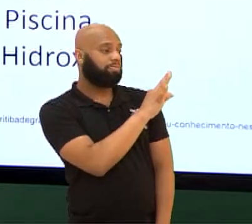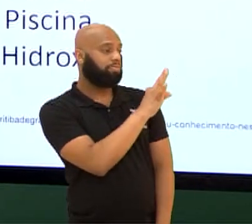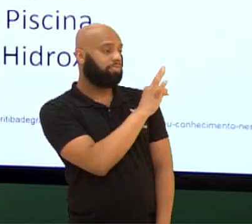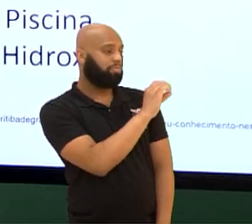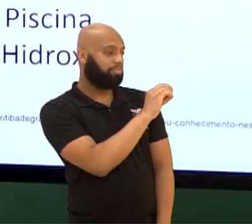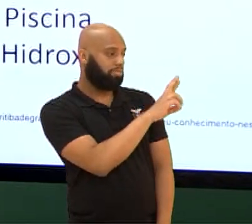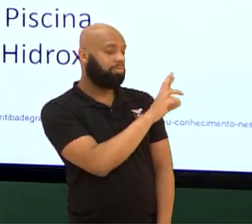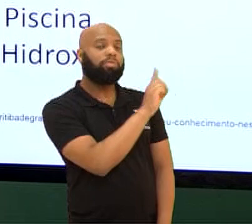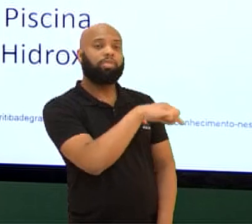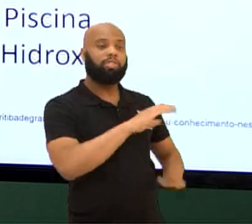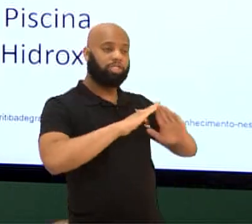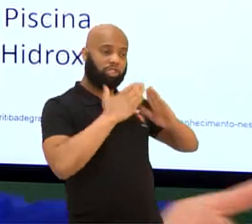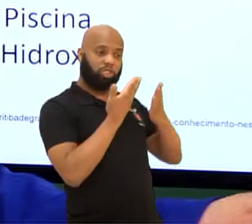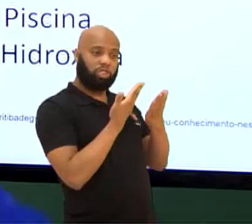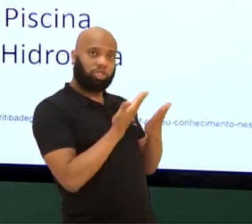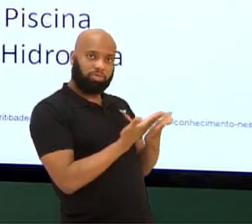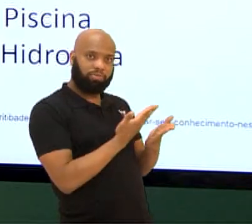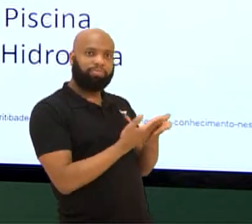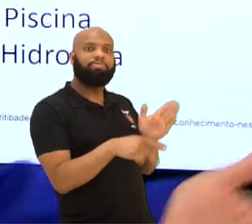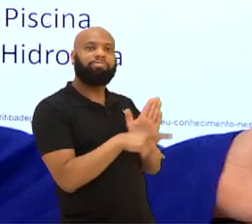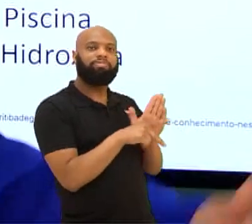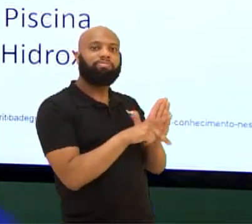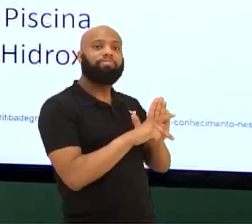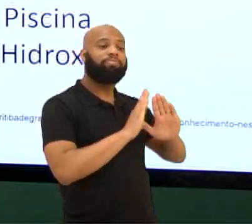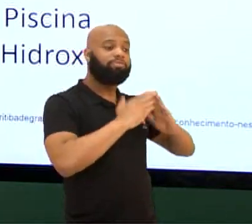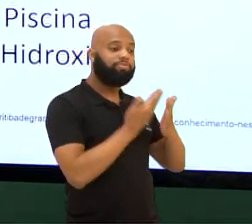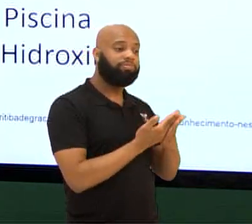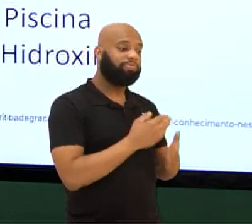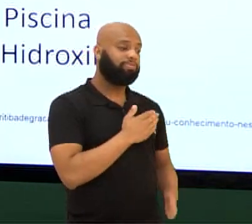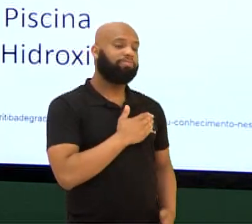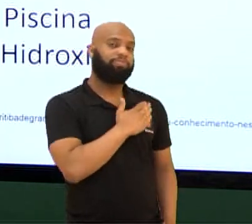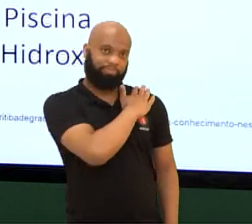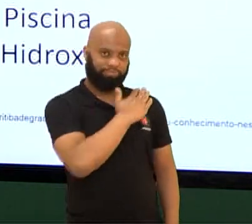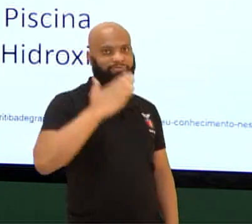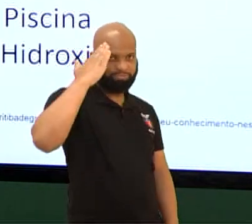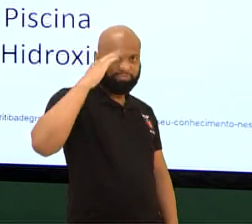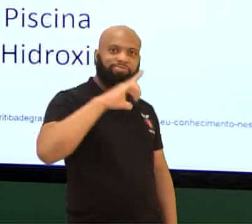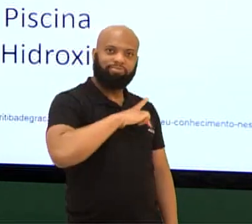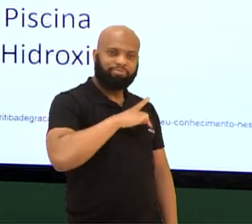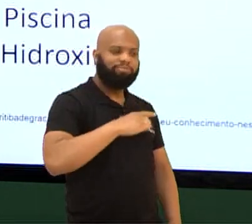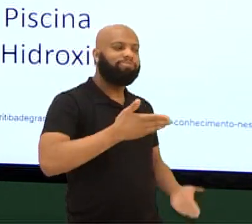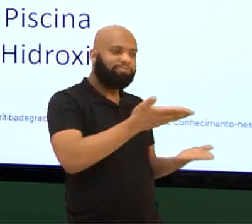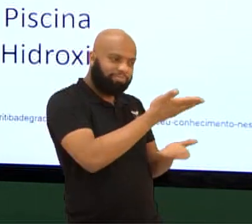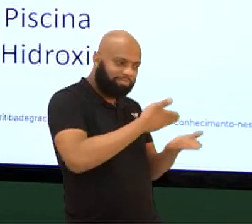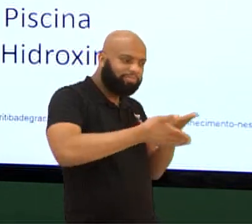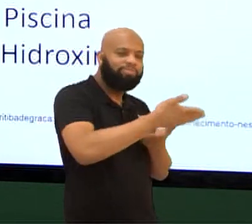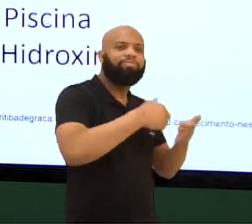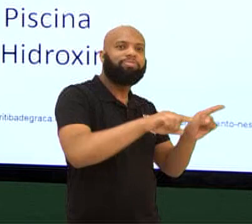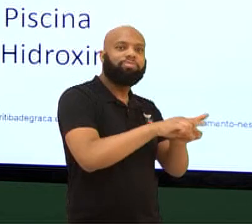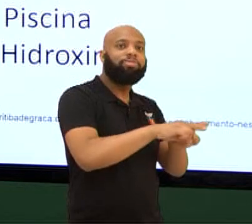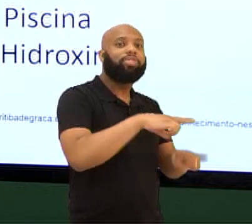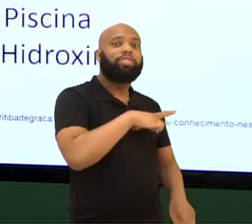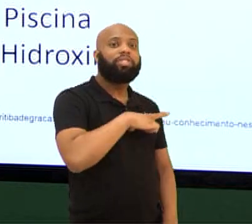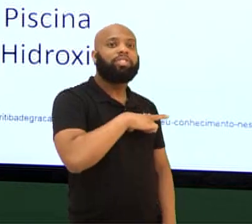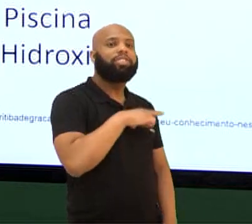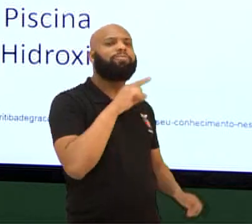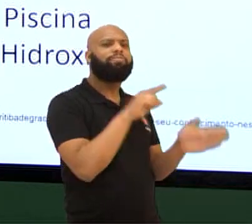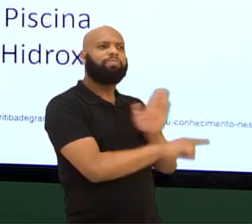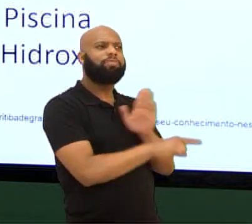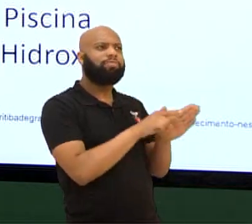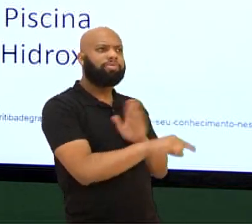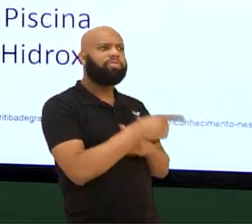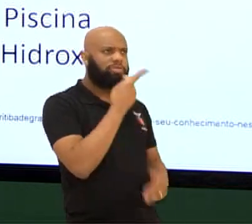da Polícia Militar de Cornélio Procópio. Então, está participando também conosco, professor Jorge. Tem o Jean Vicente. Professores, vocês vão falar sobre